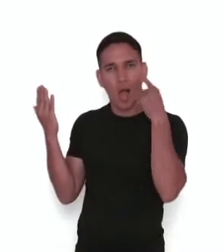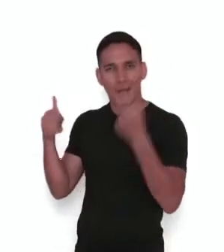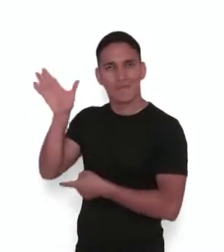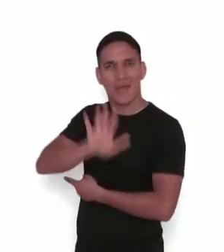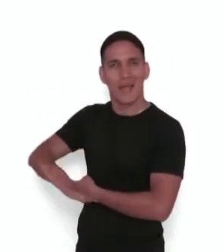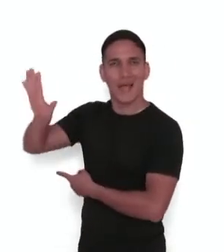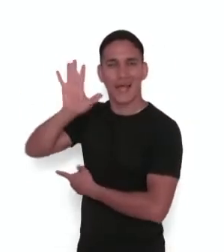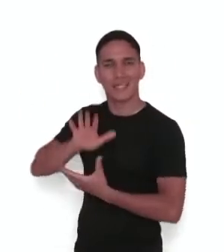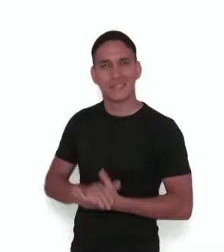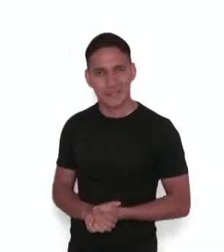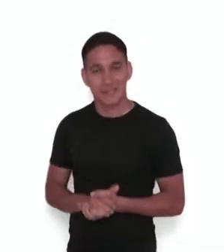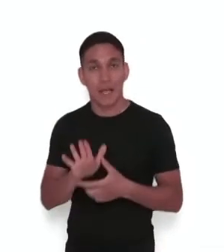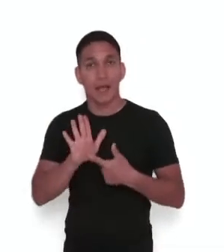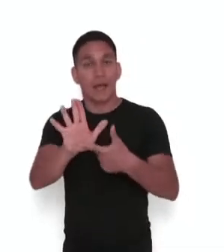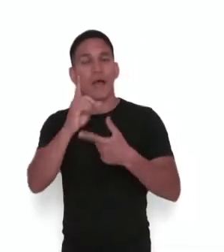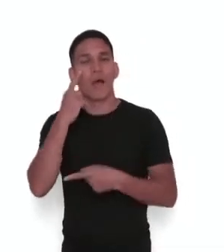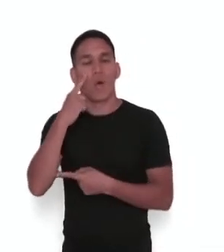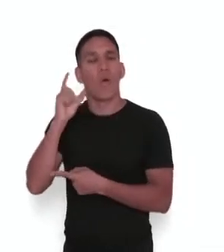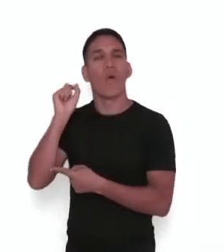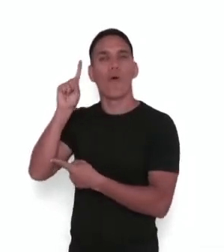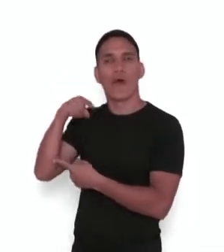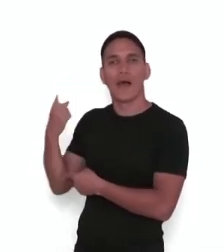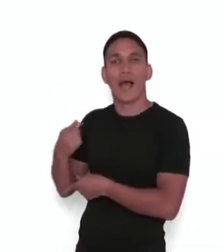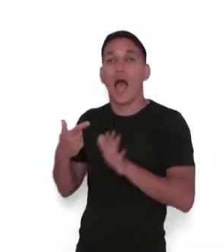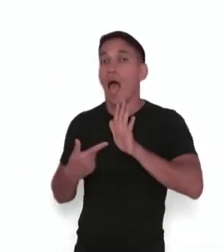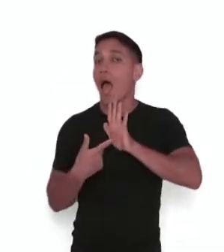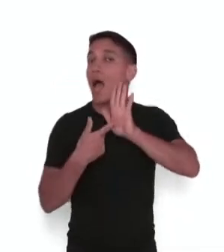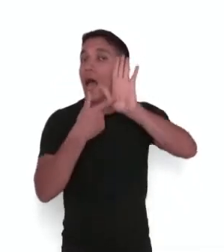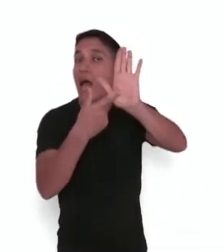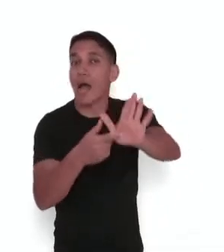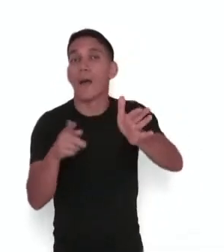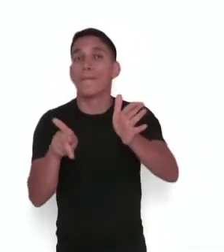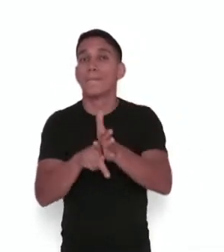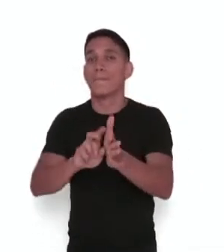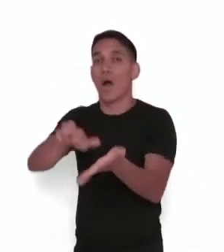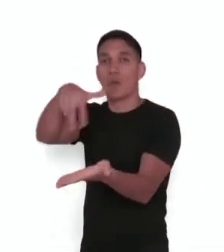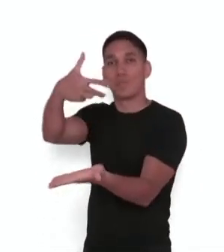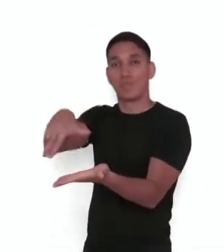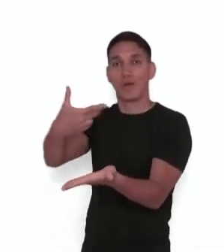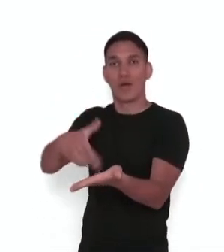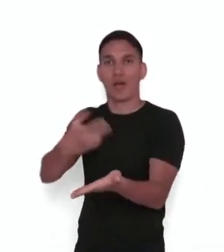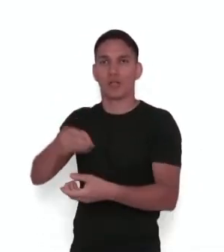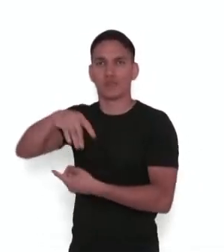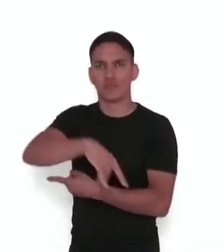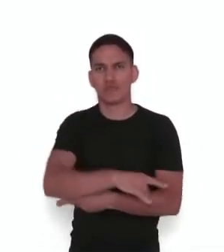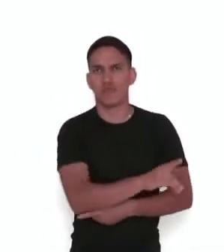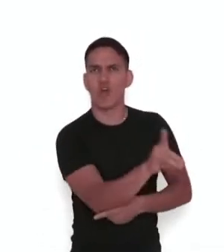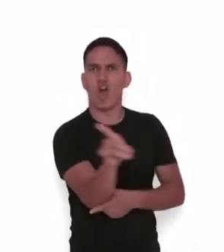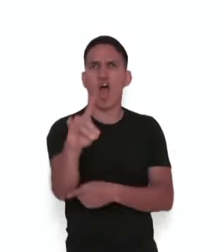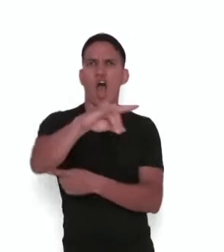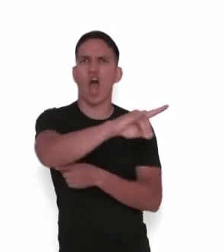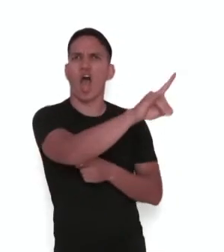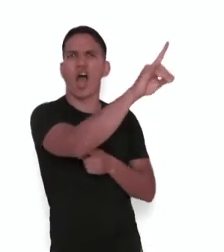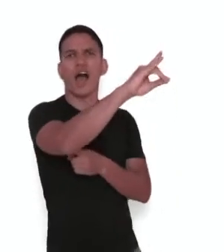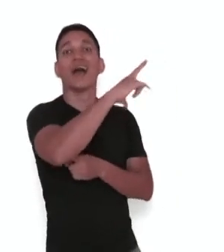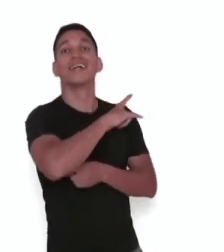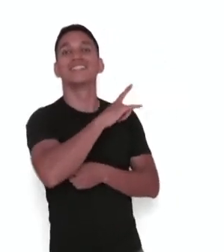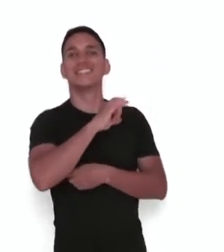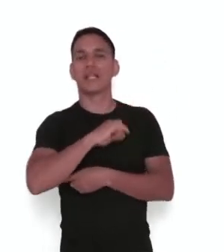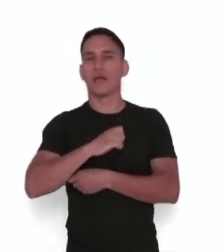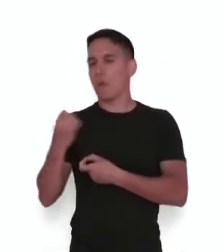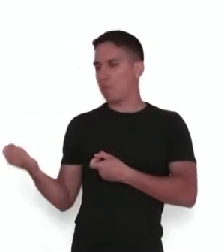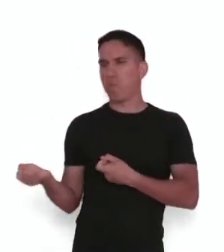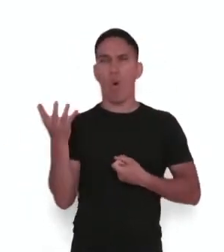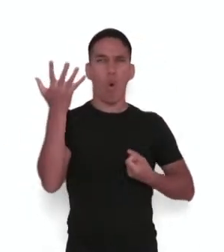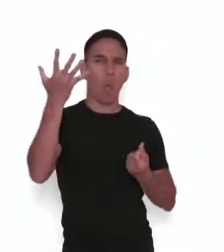imagem. Eu trouxe para vocês uma apresentação da Dança do Dragão com fogos de artifício